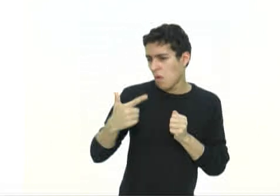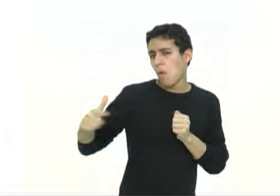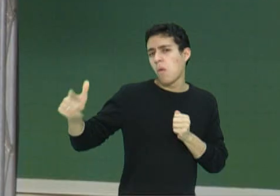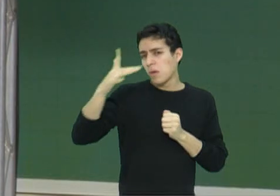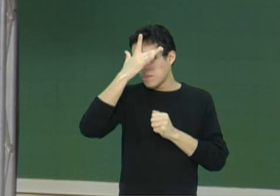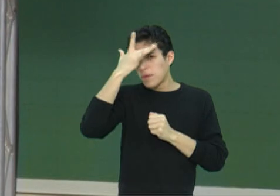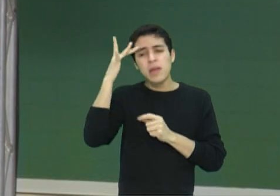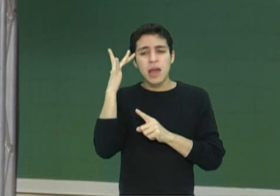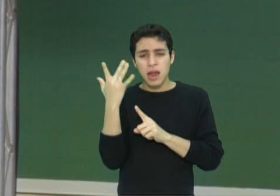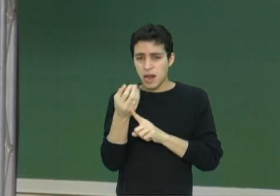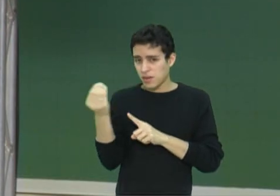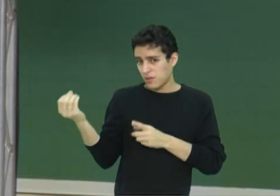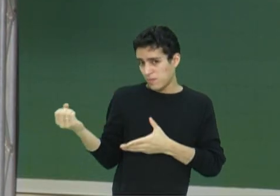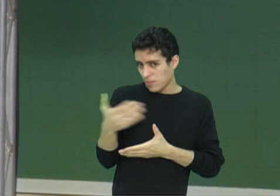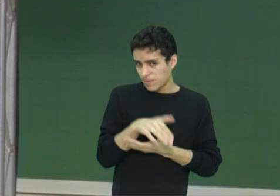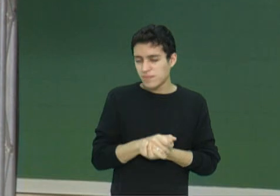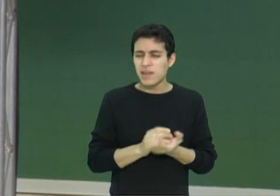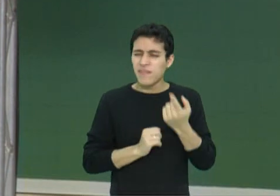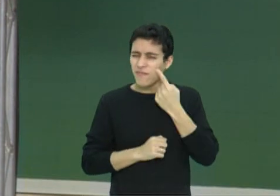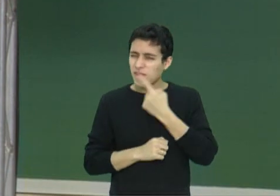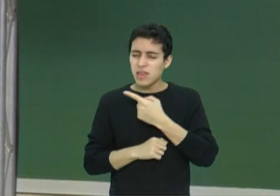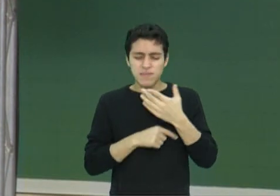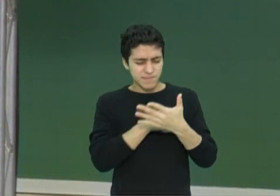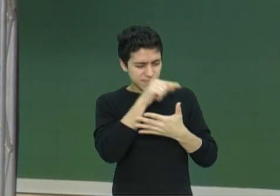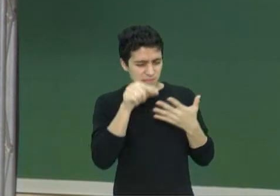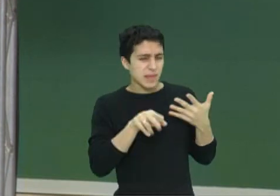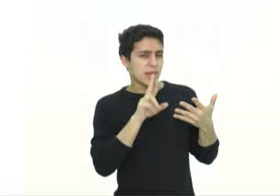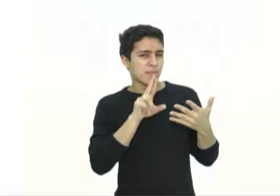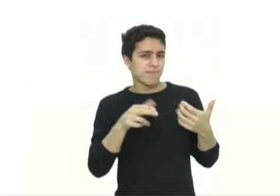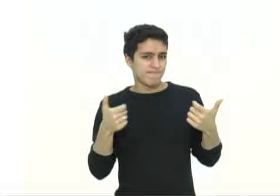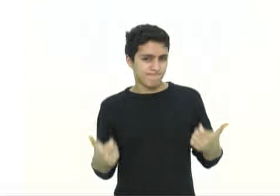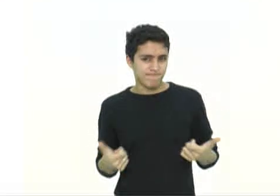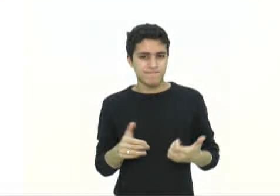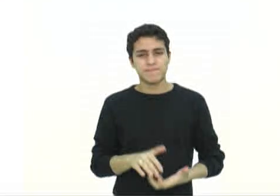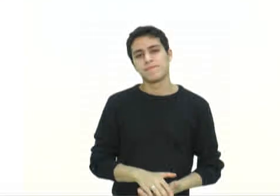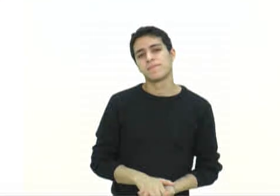modernistas. Dá uma lidinha, veja as questões e responda.